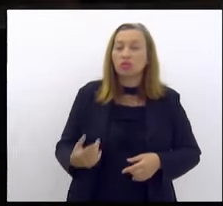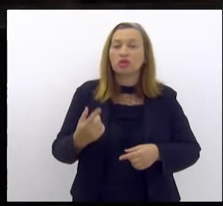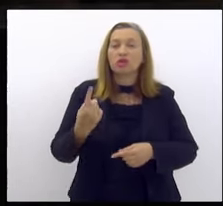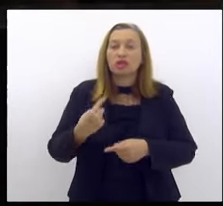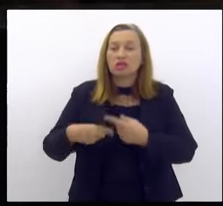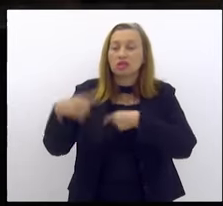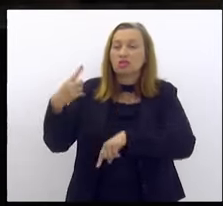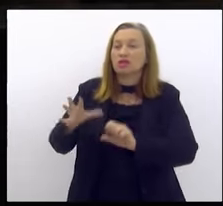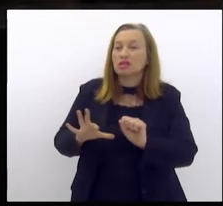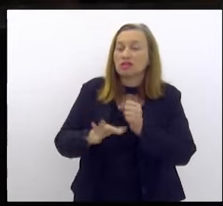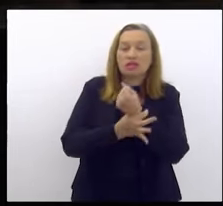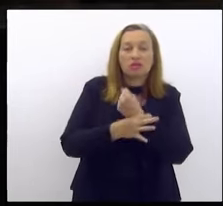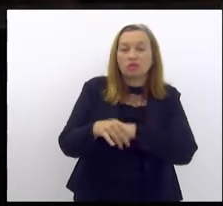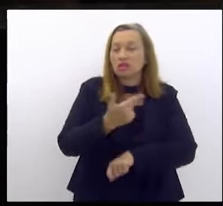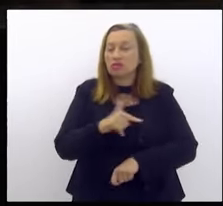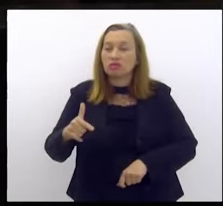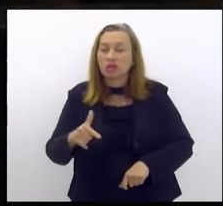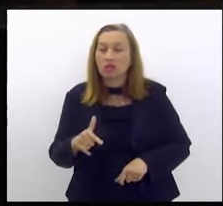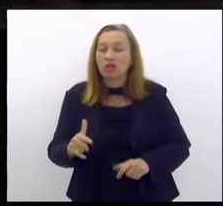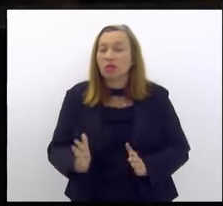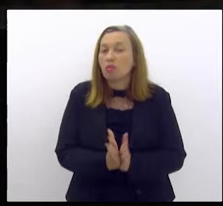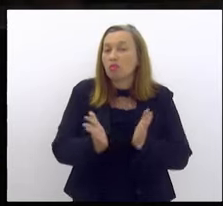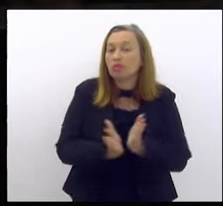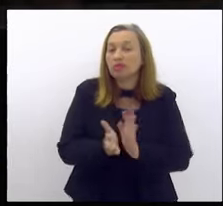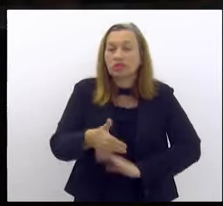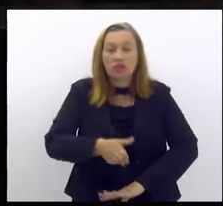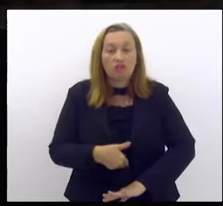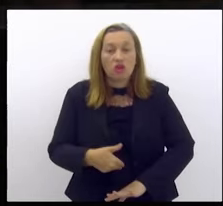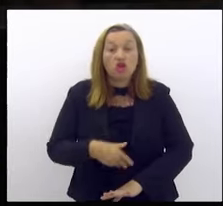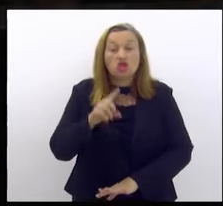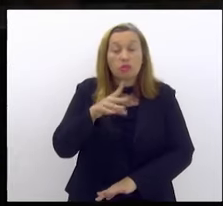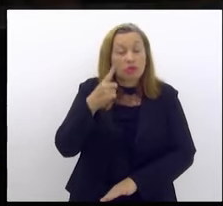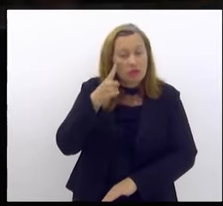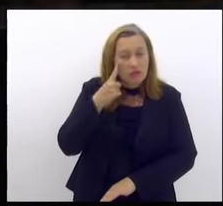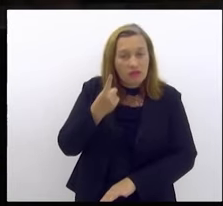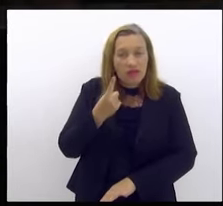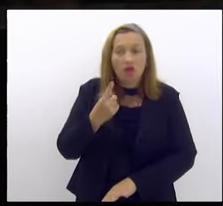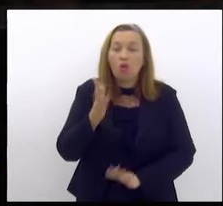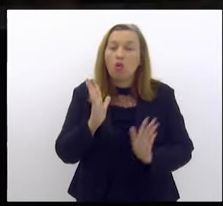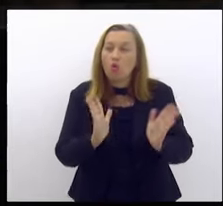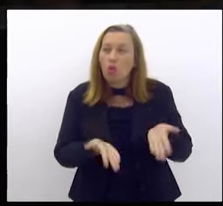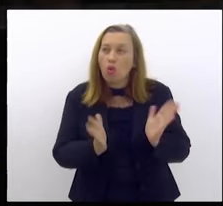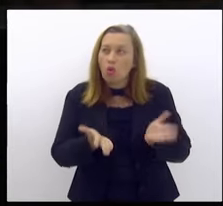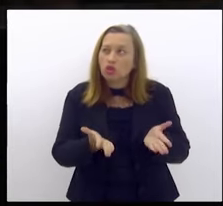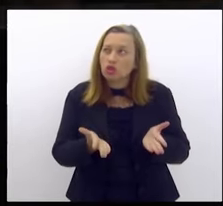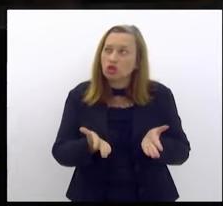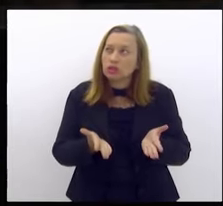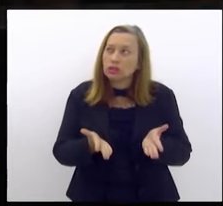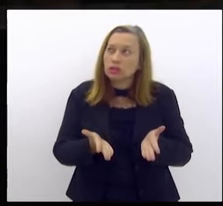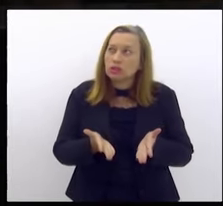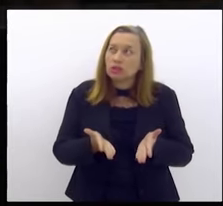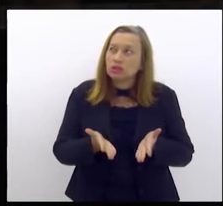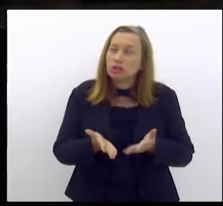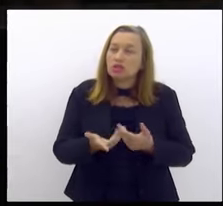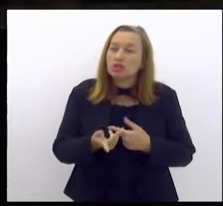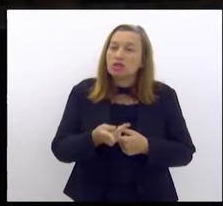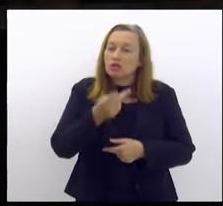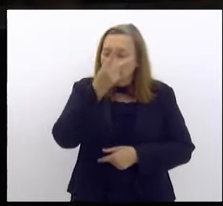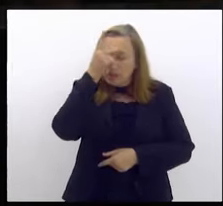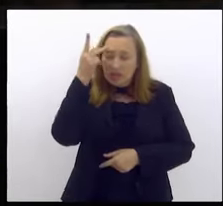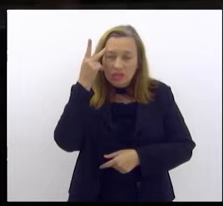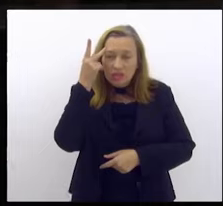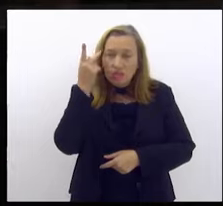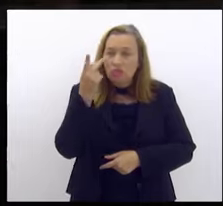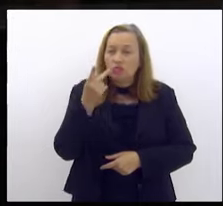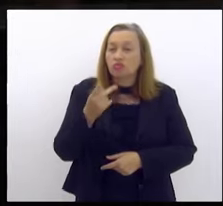da miséria e da extrema pobreza. Só para vocês terem uma ideia, hoje congregamos ali pessoas